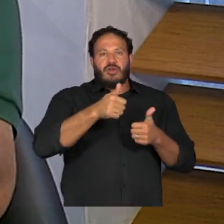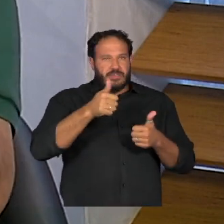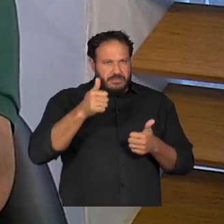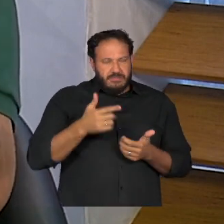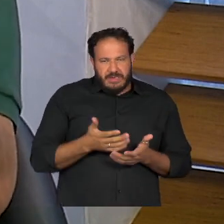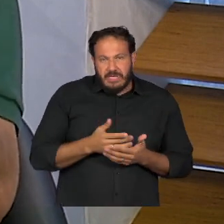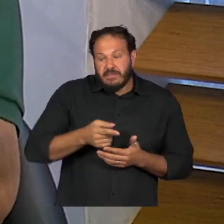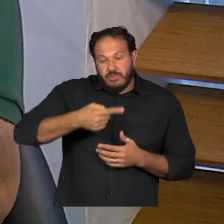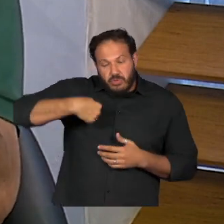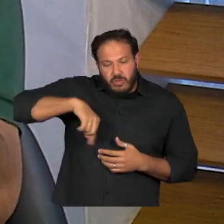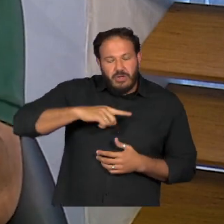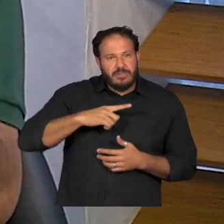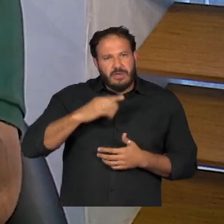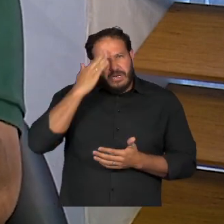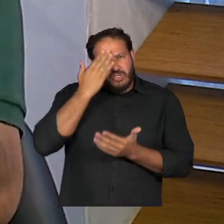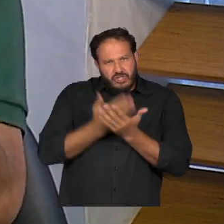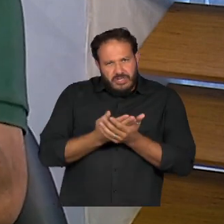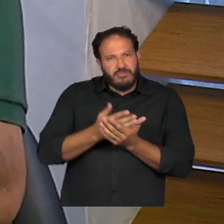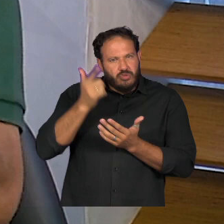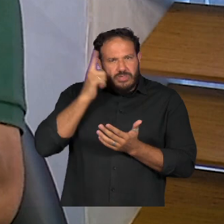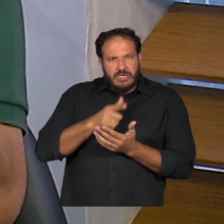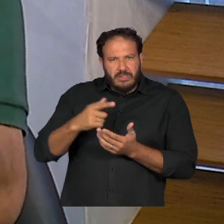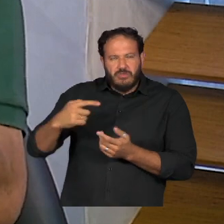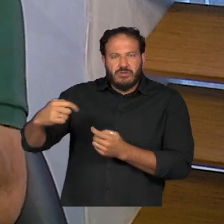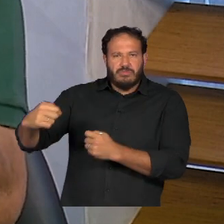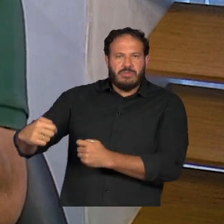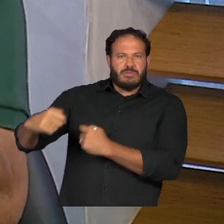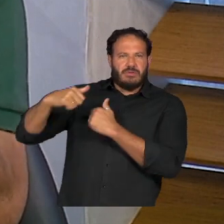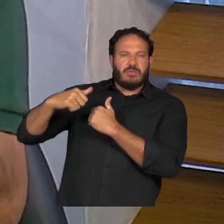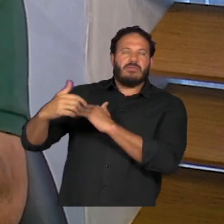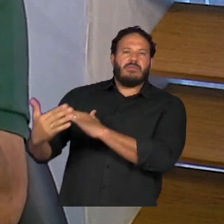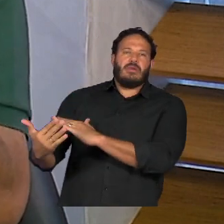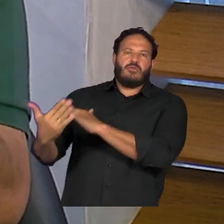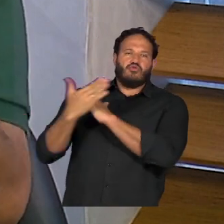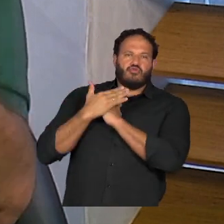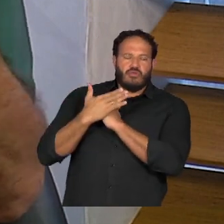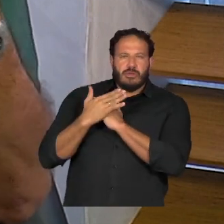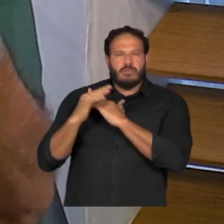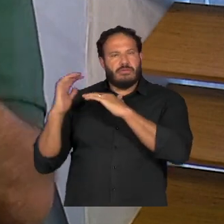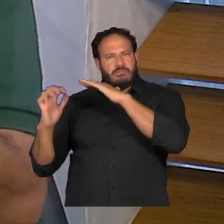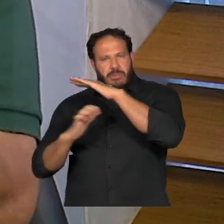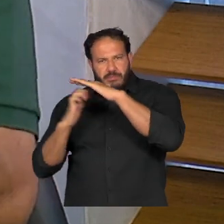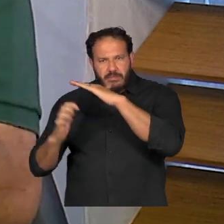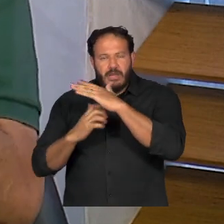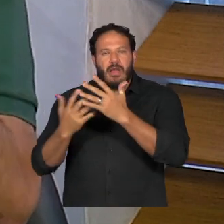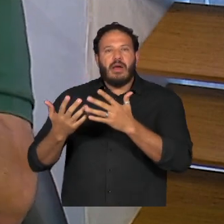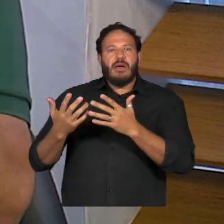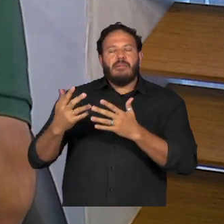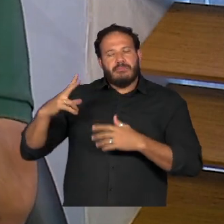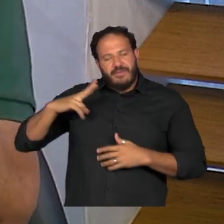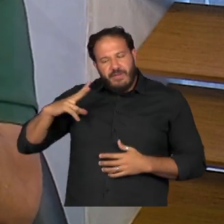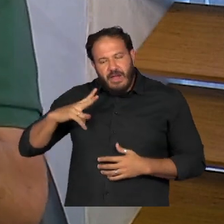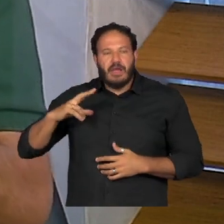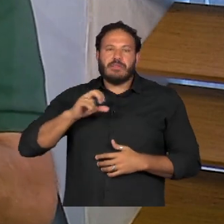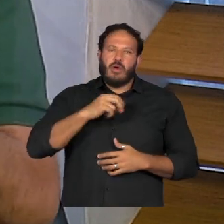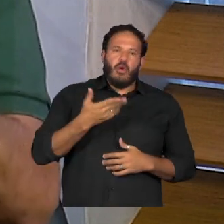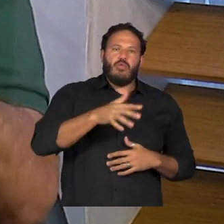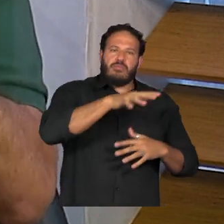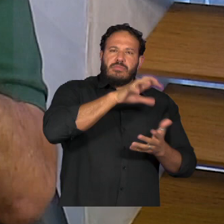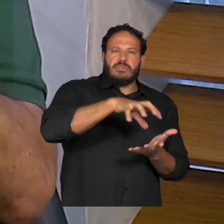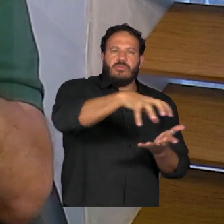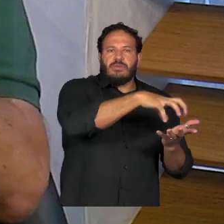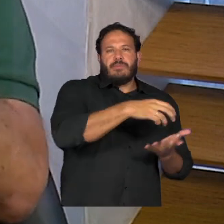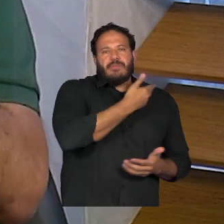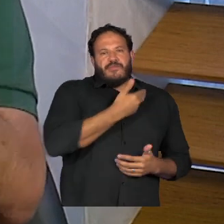com isso nós poderemos receber ajuda de entidades tanto do setor público o funcade tem nos ajudado